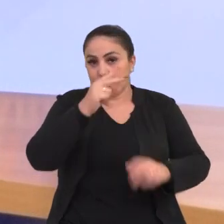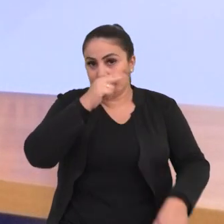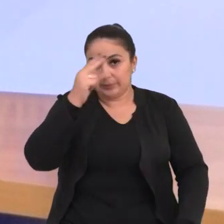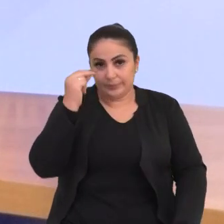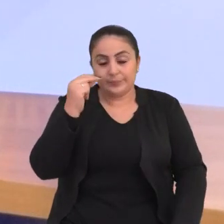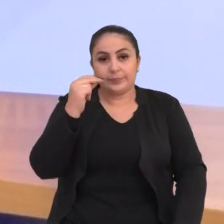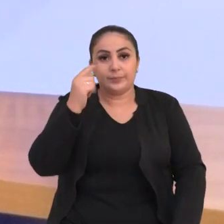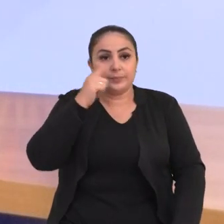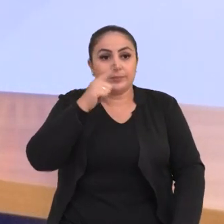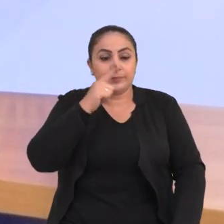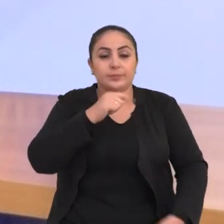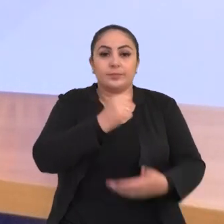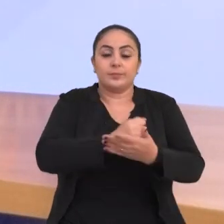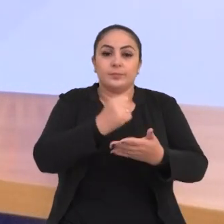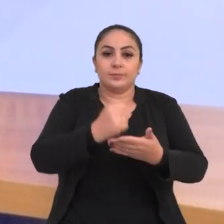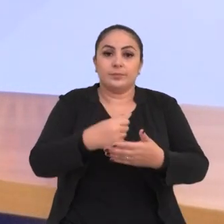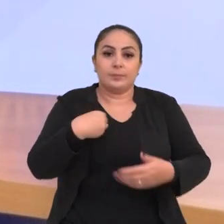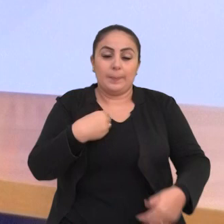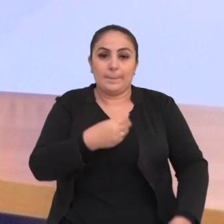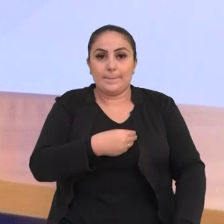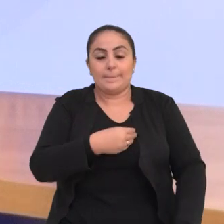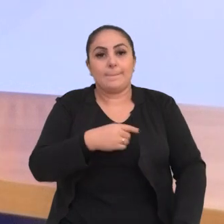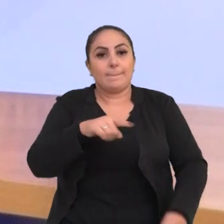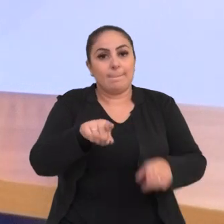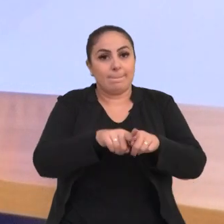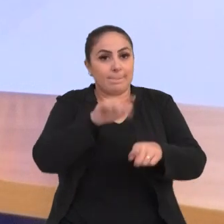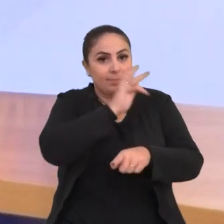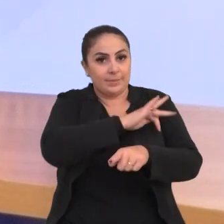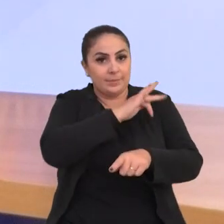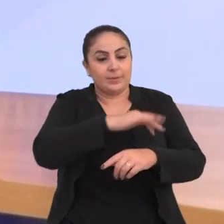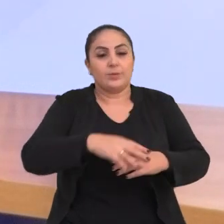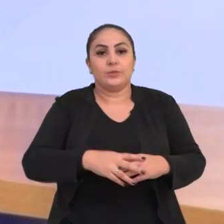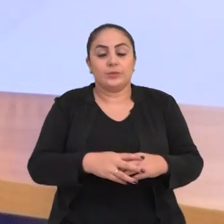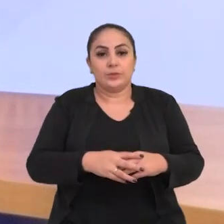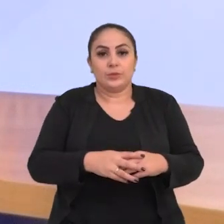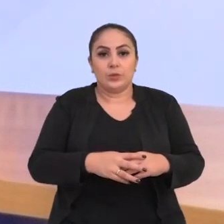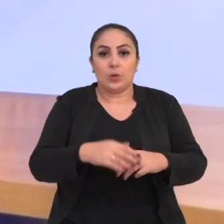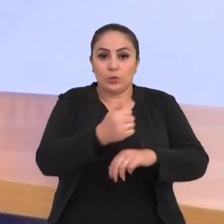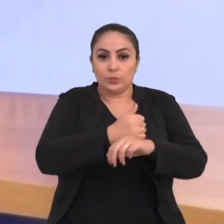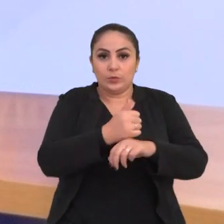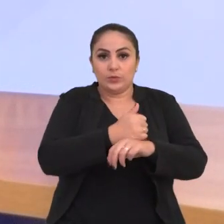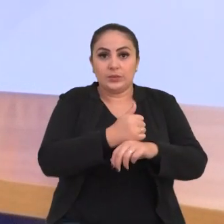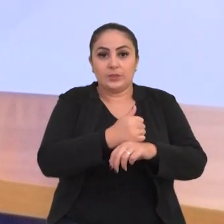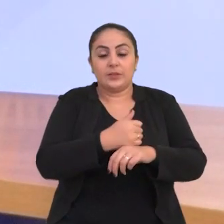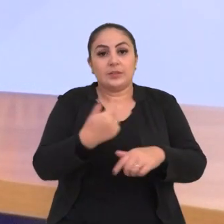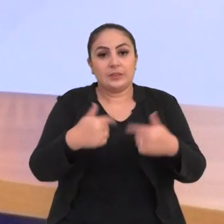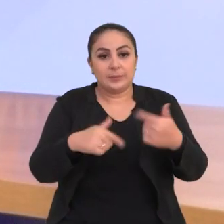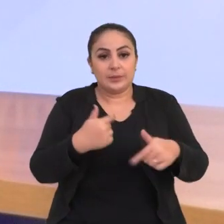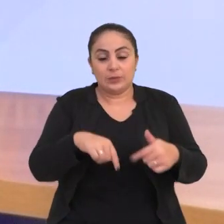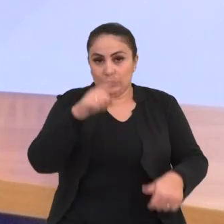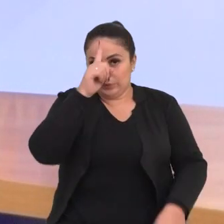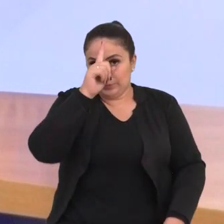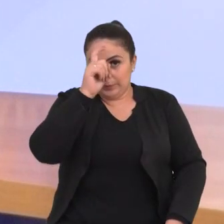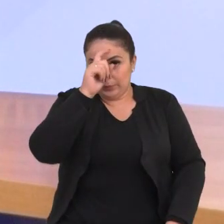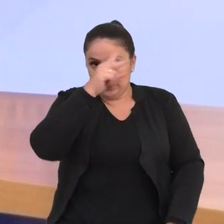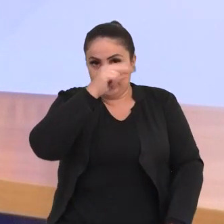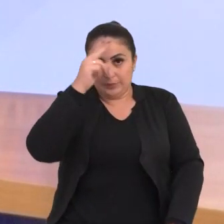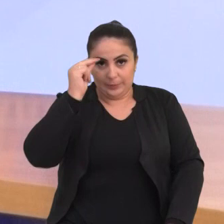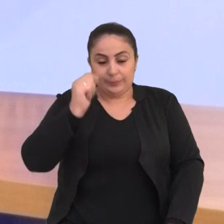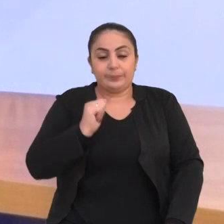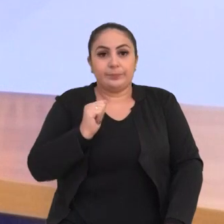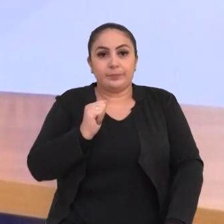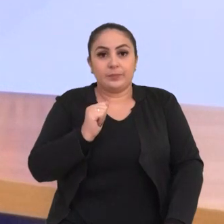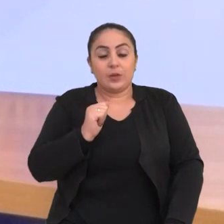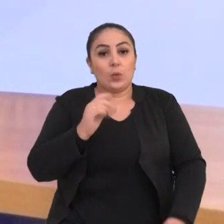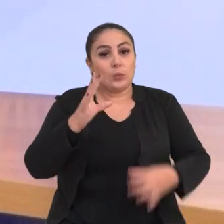Poder Executivo para contratar médicos e farmacêuticos. Os profissionais irão atuar no Hospital